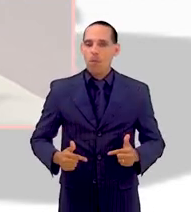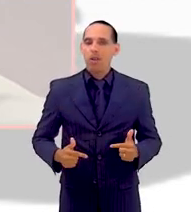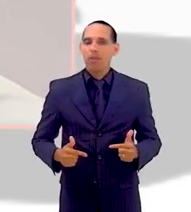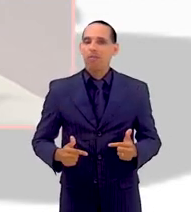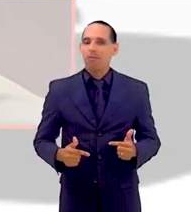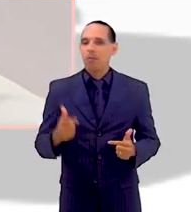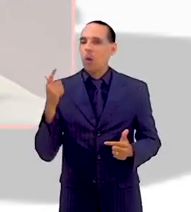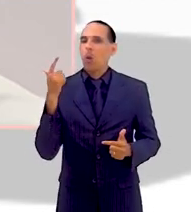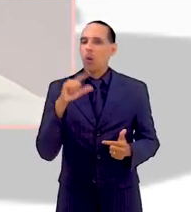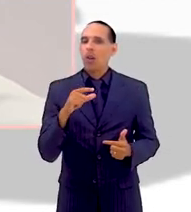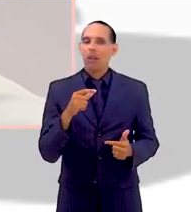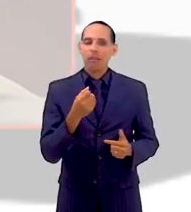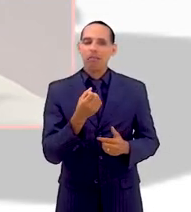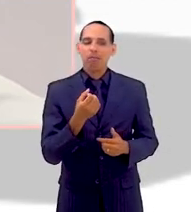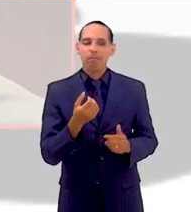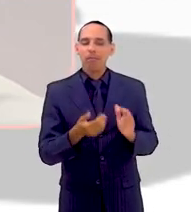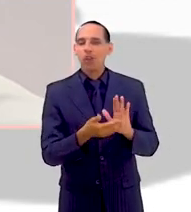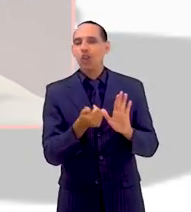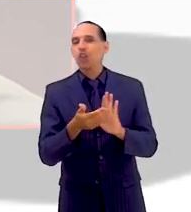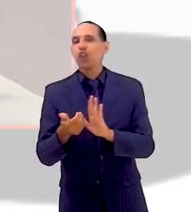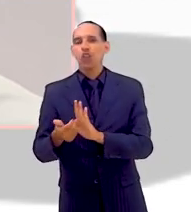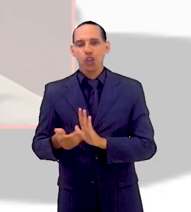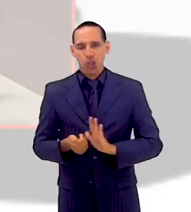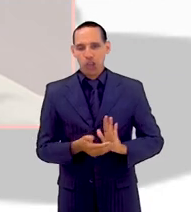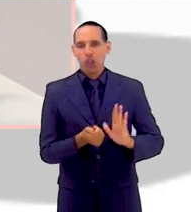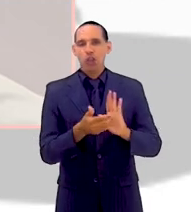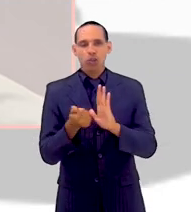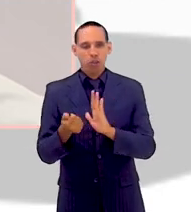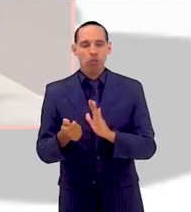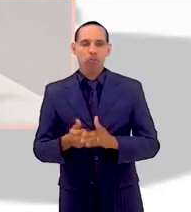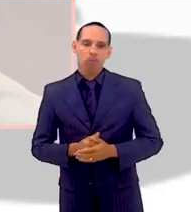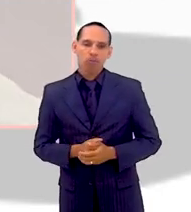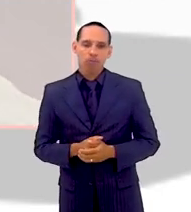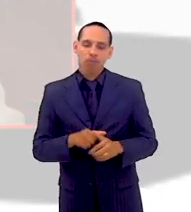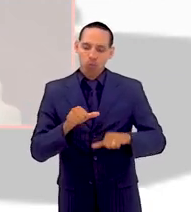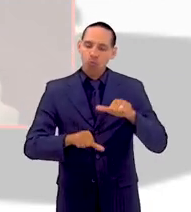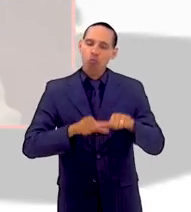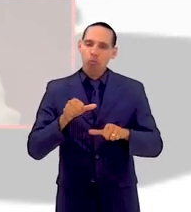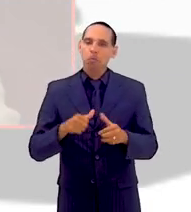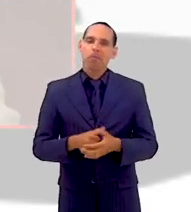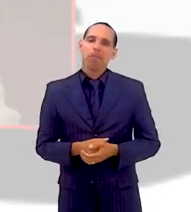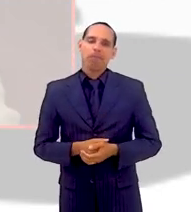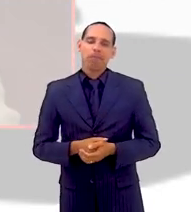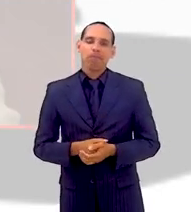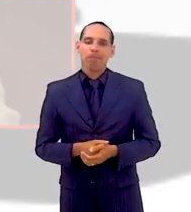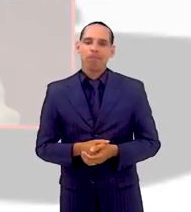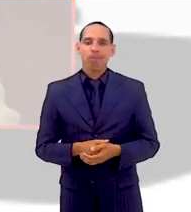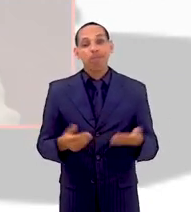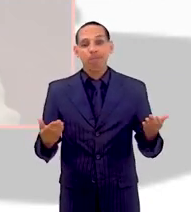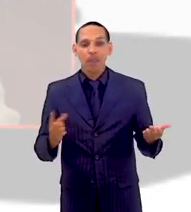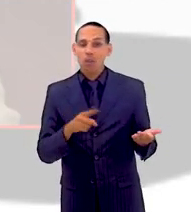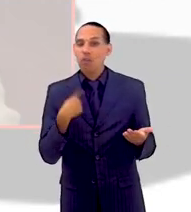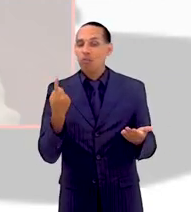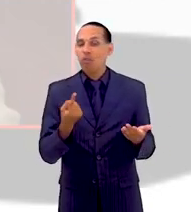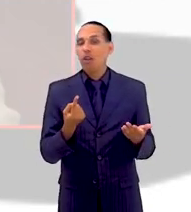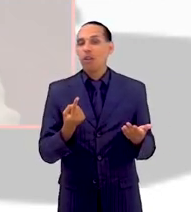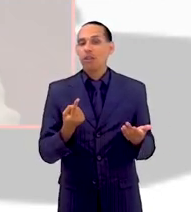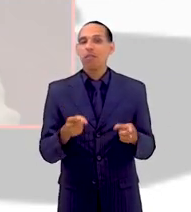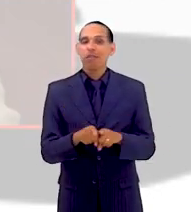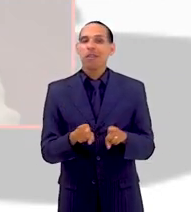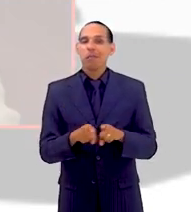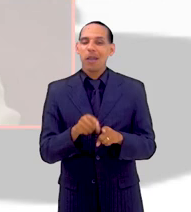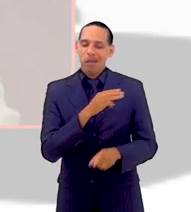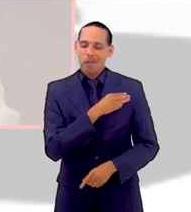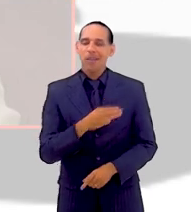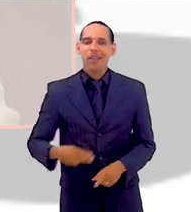que foram cassadas, vamos dizer assim, foram mudadas. Então, nós colocamos isso, foi colocado